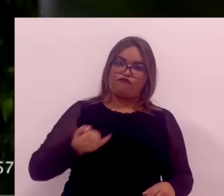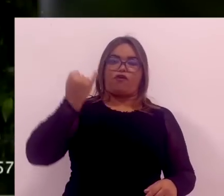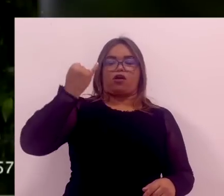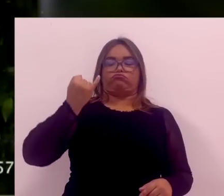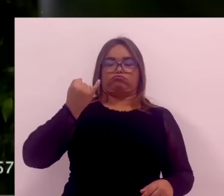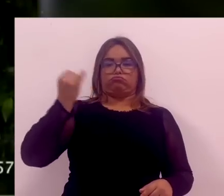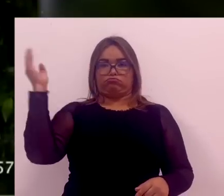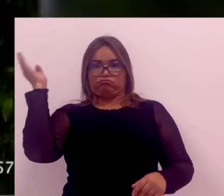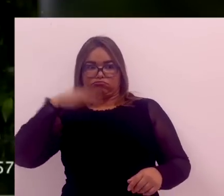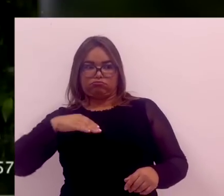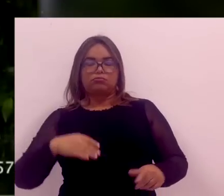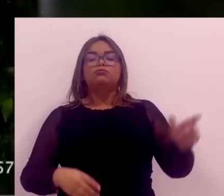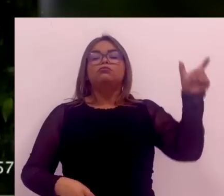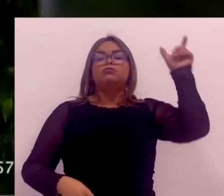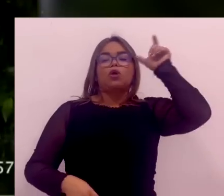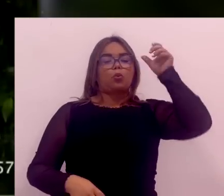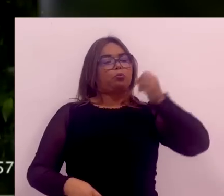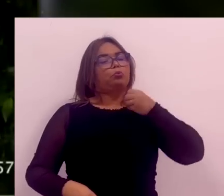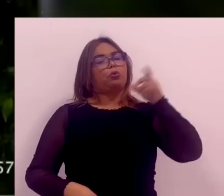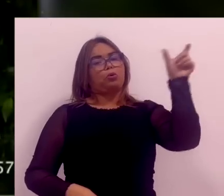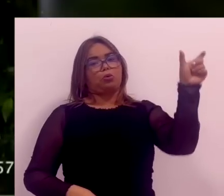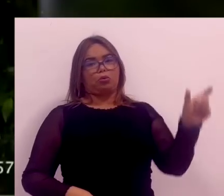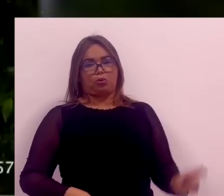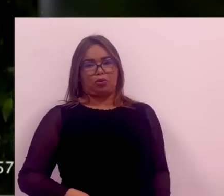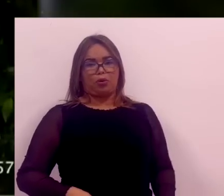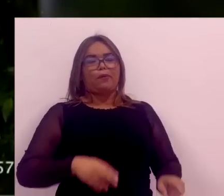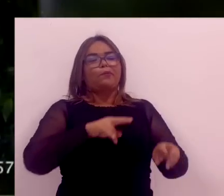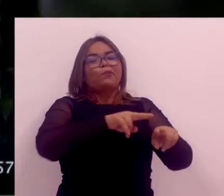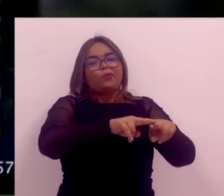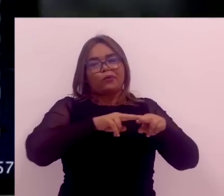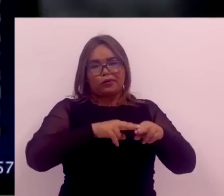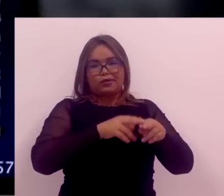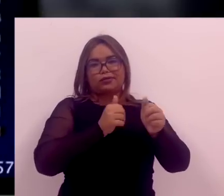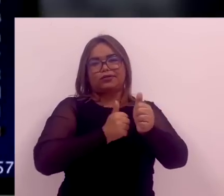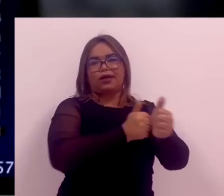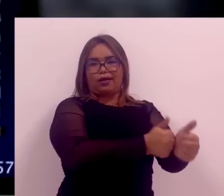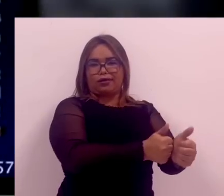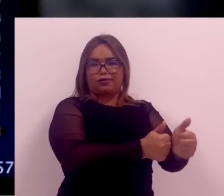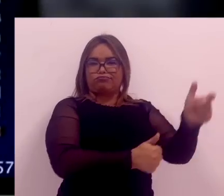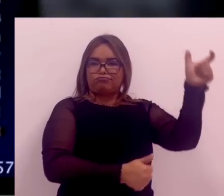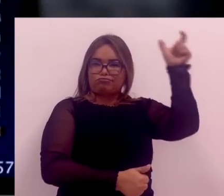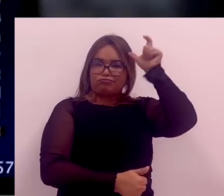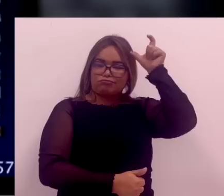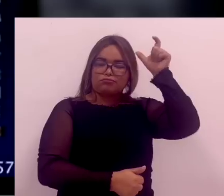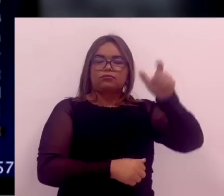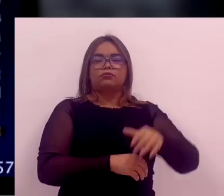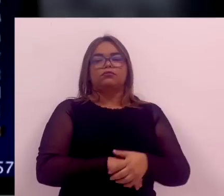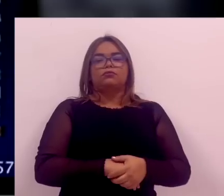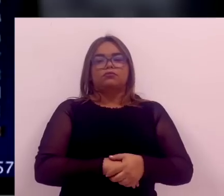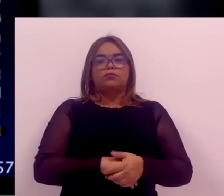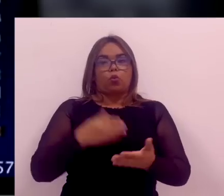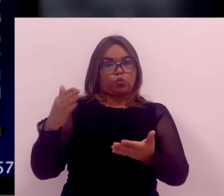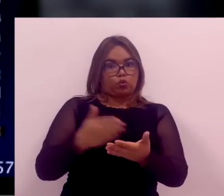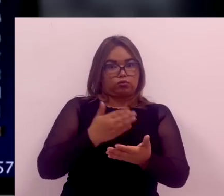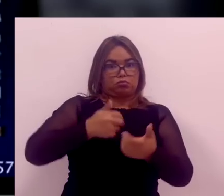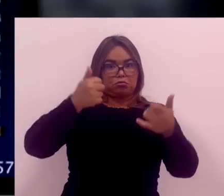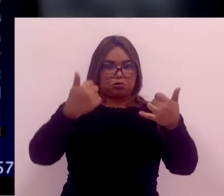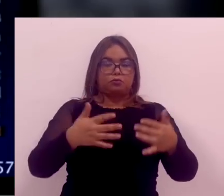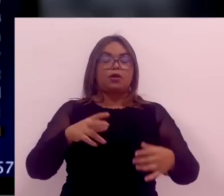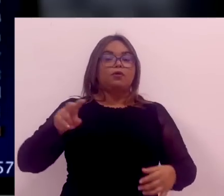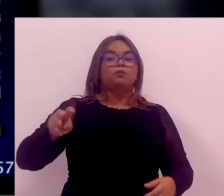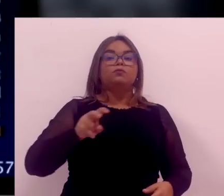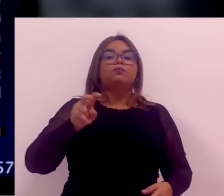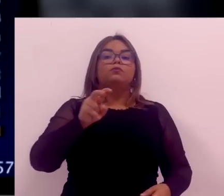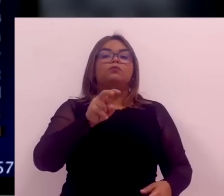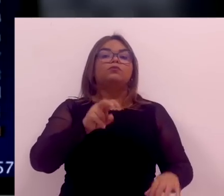mal. Então os gnósticos acreditavam que Jeová era o vilão. Lúcifer é o mocinho. Por isso eles são luciferianos. Na Doutrina